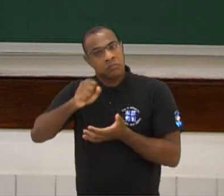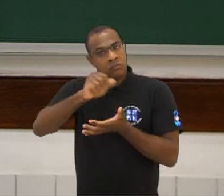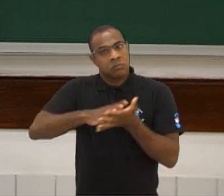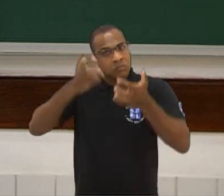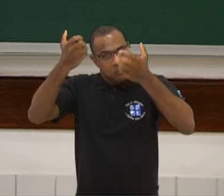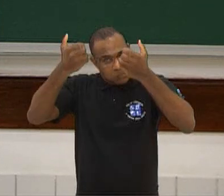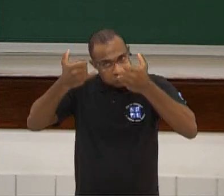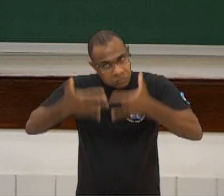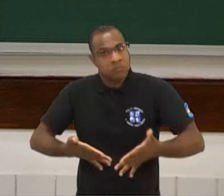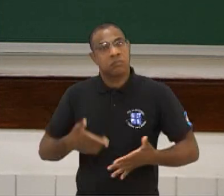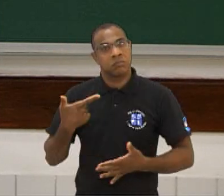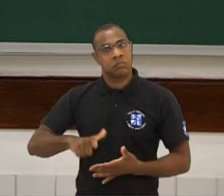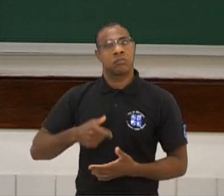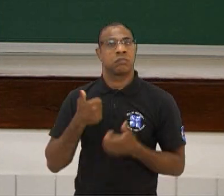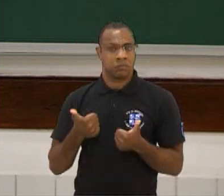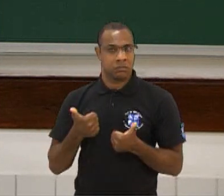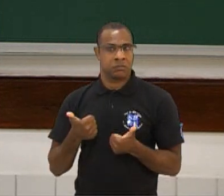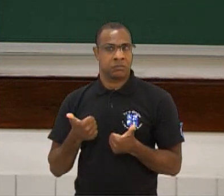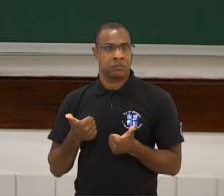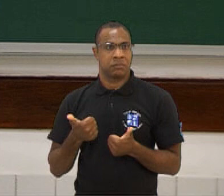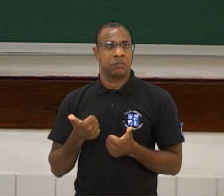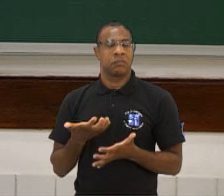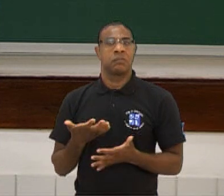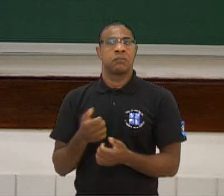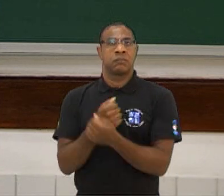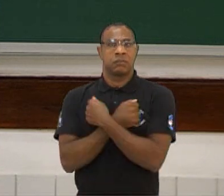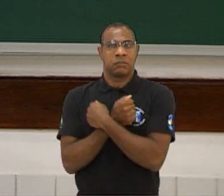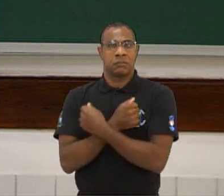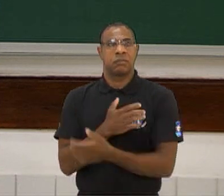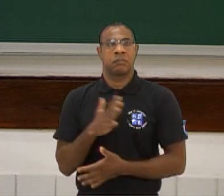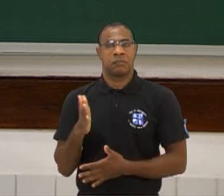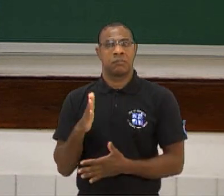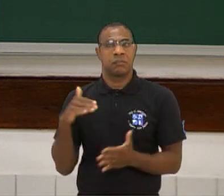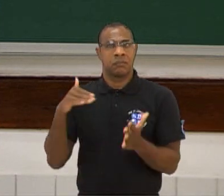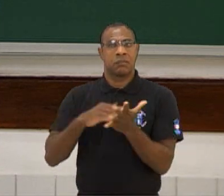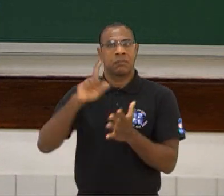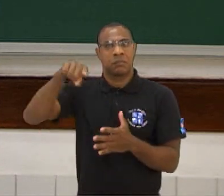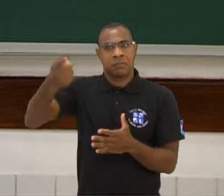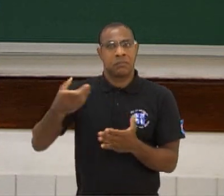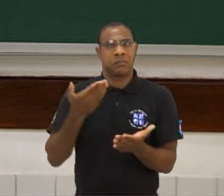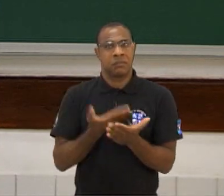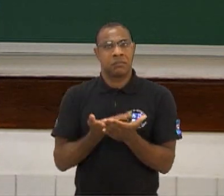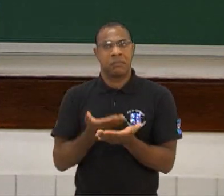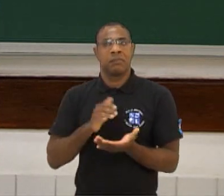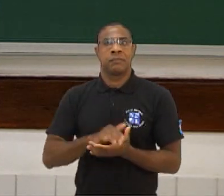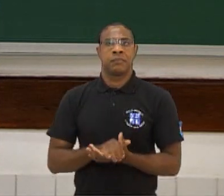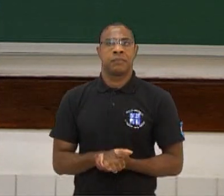de Newton aí com exercícios. Beleza, meus queridos? Abraços e até mais, pimpolhada!